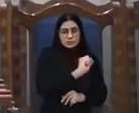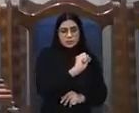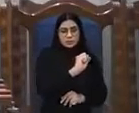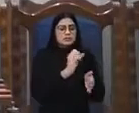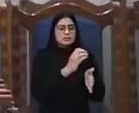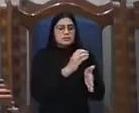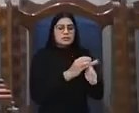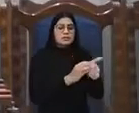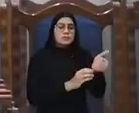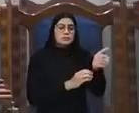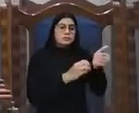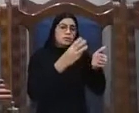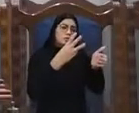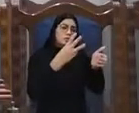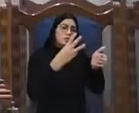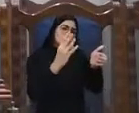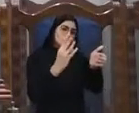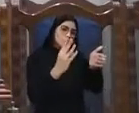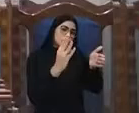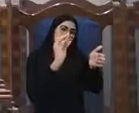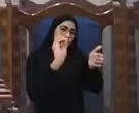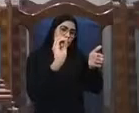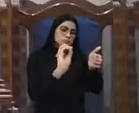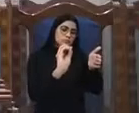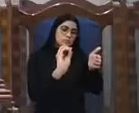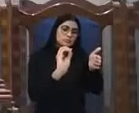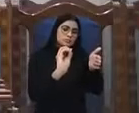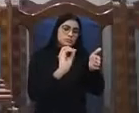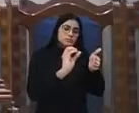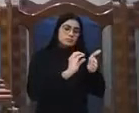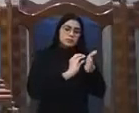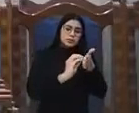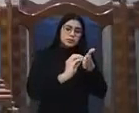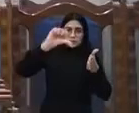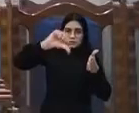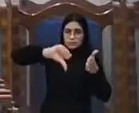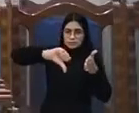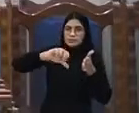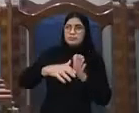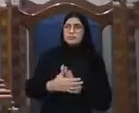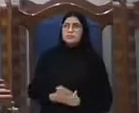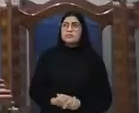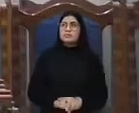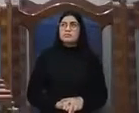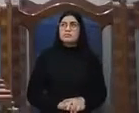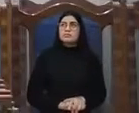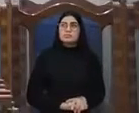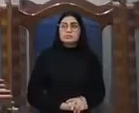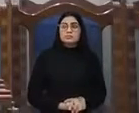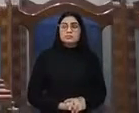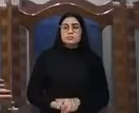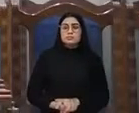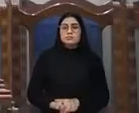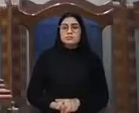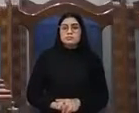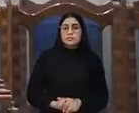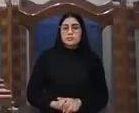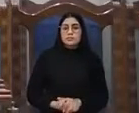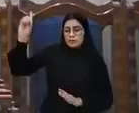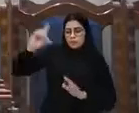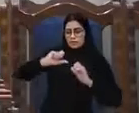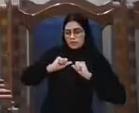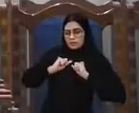Louvado seja o nome do Senhor. Ele dá força ao cansado, multiplica a força ao que não tem